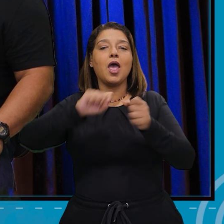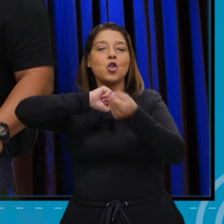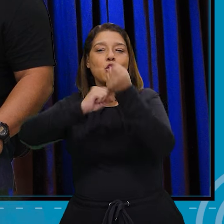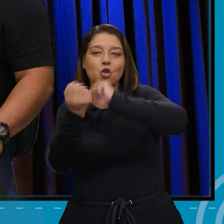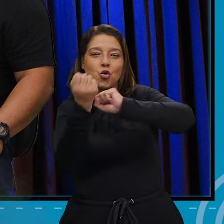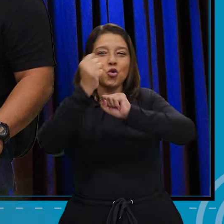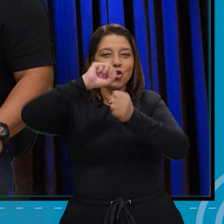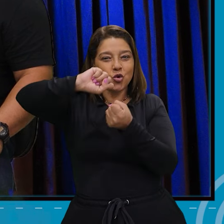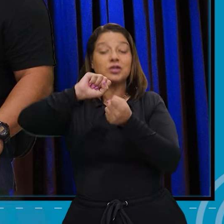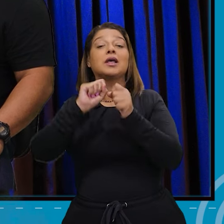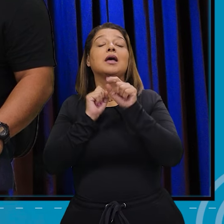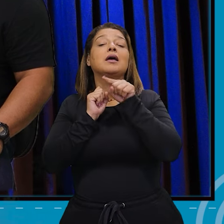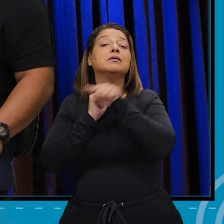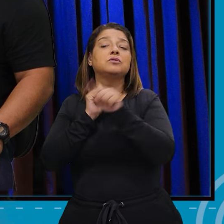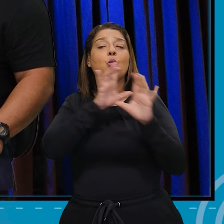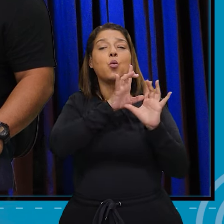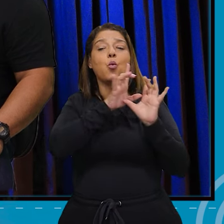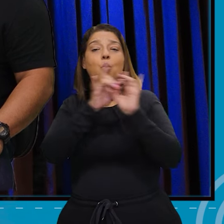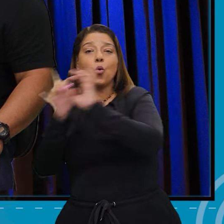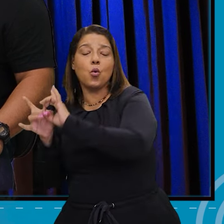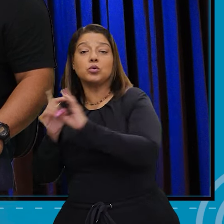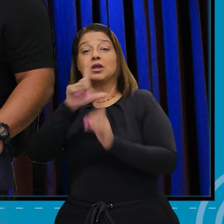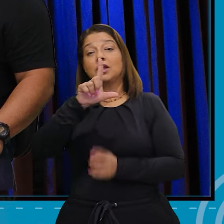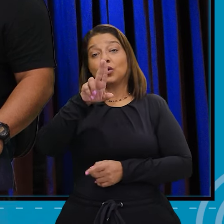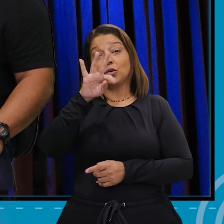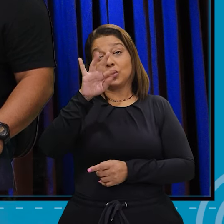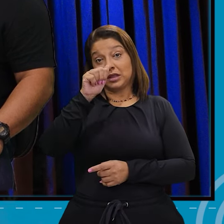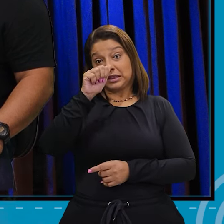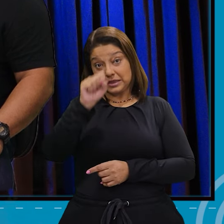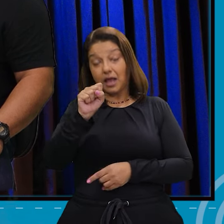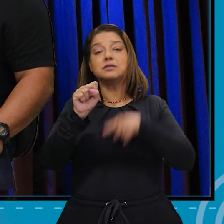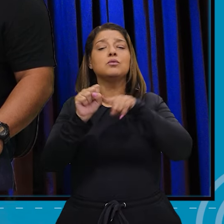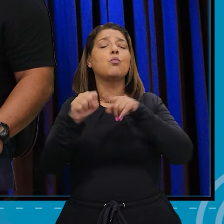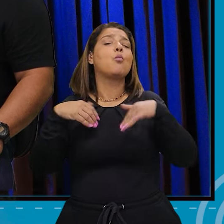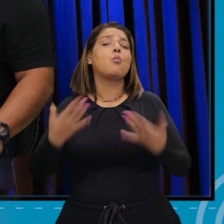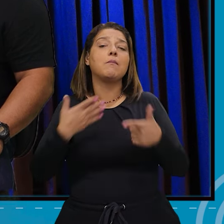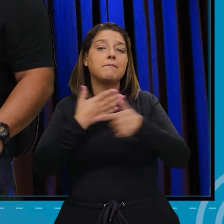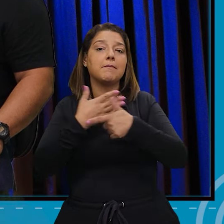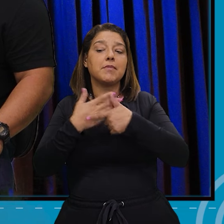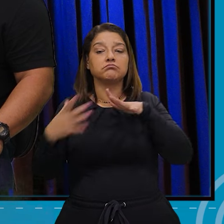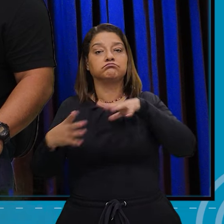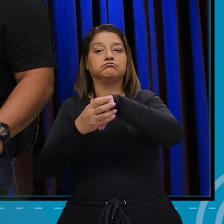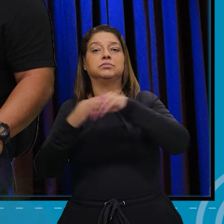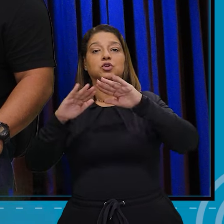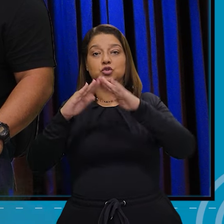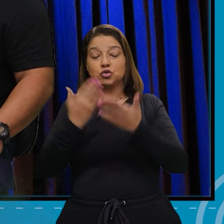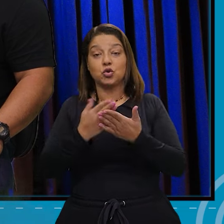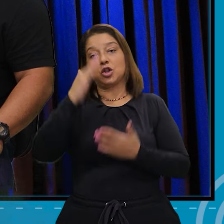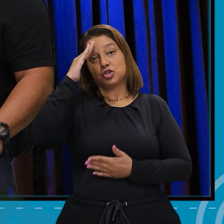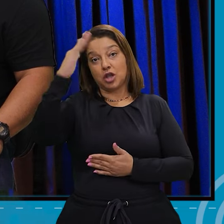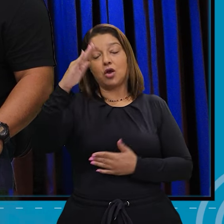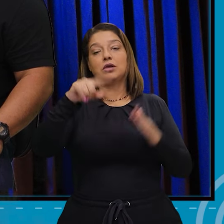as lutas nesse contexto e qual é o papel delas dentro da escola, segundo